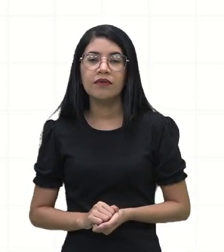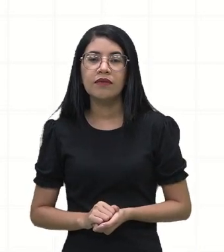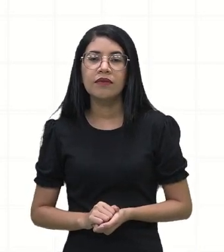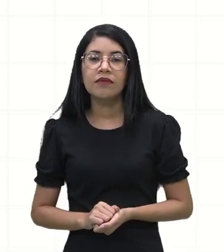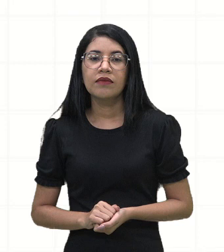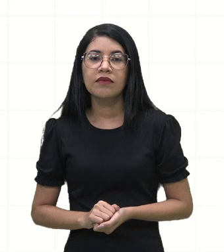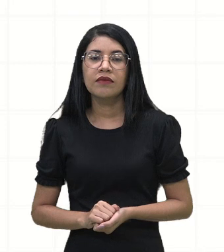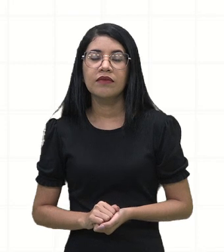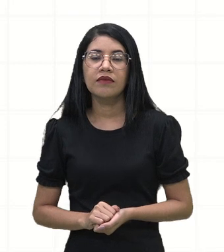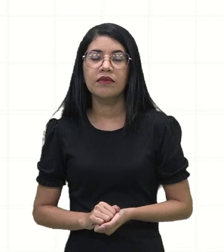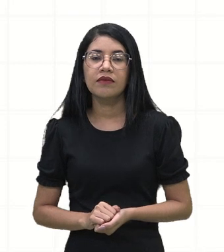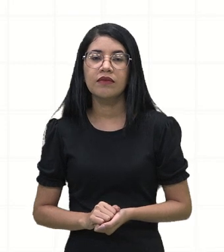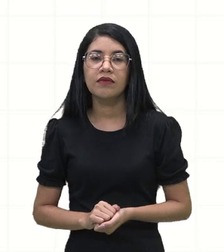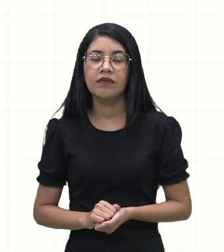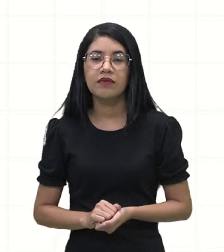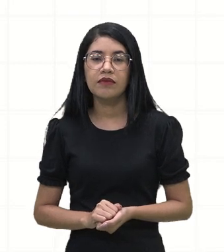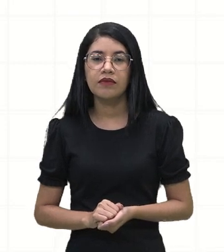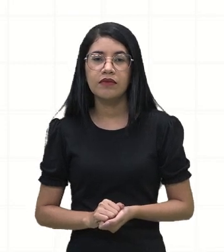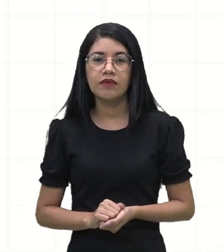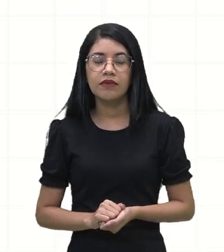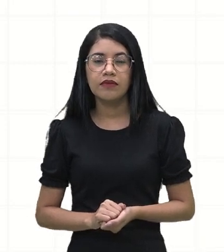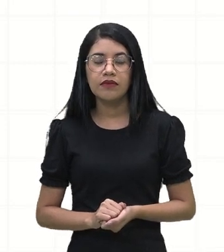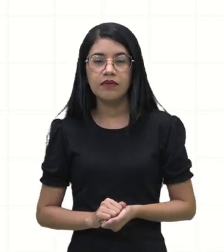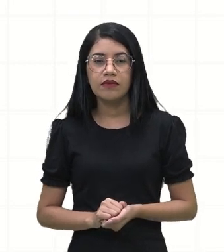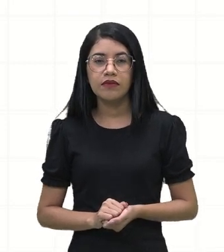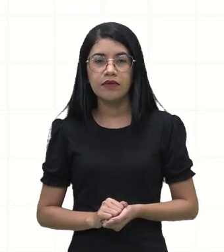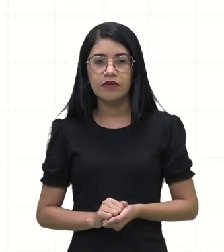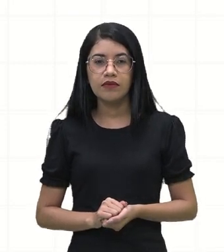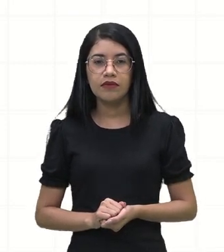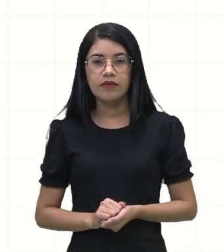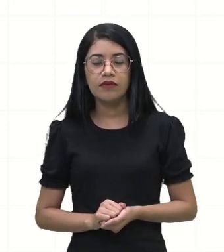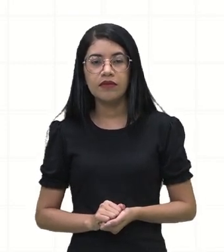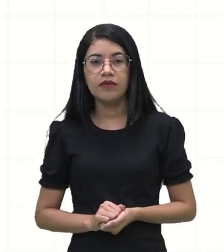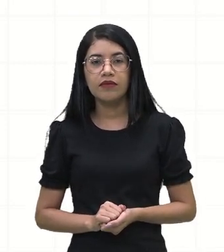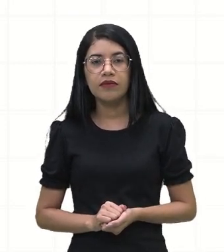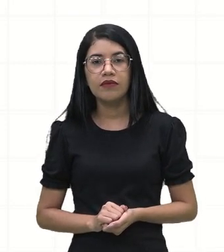pegar e dividir, né?